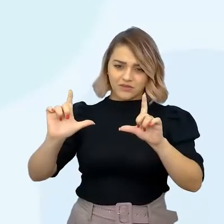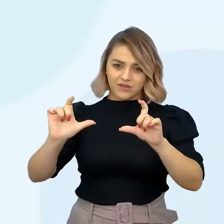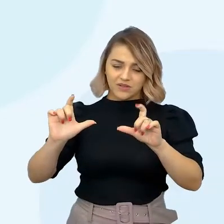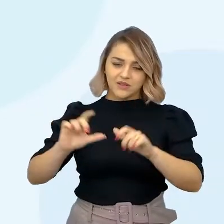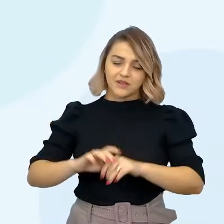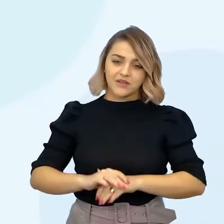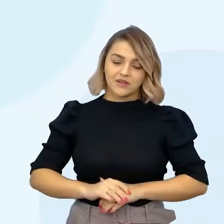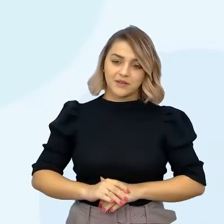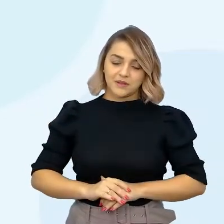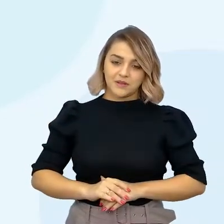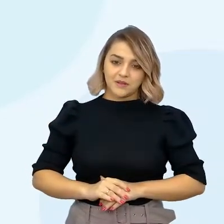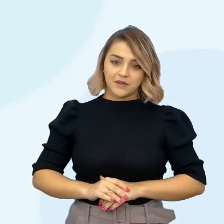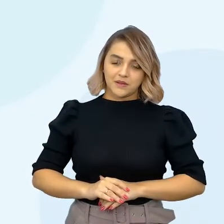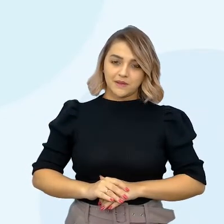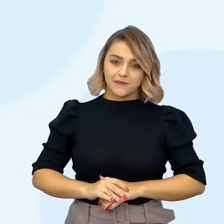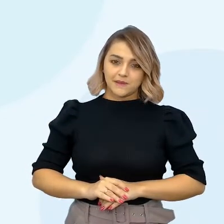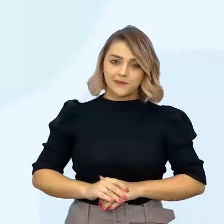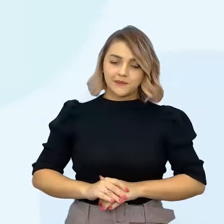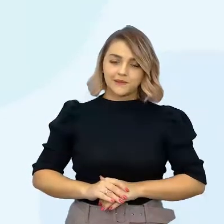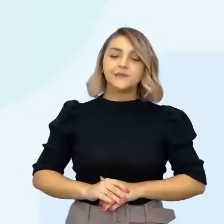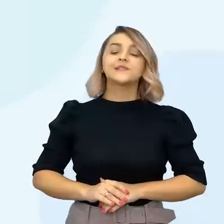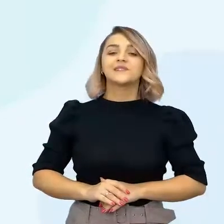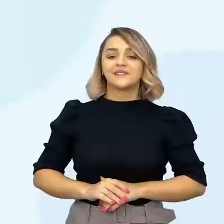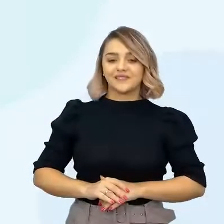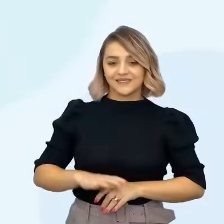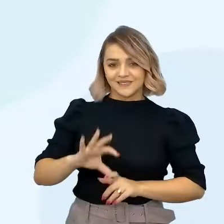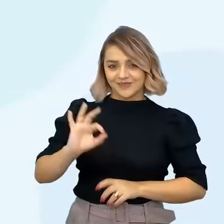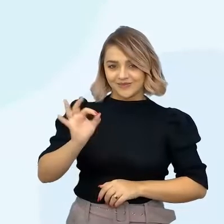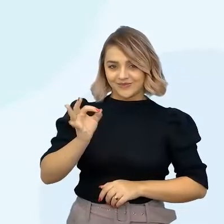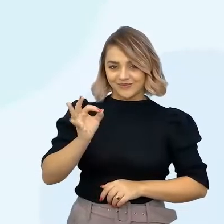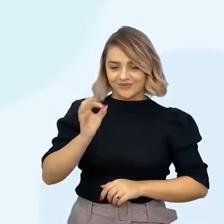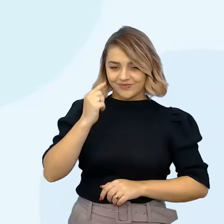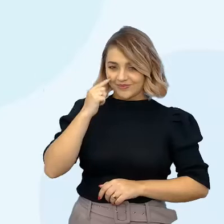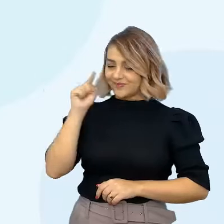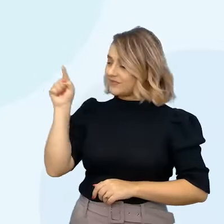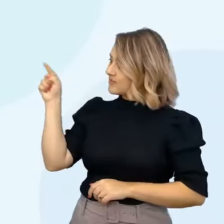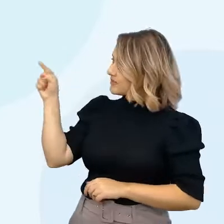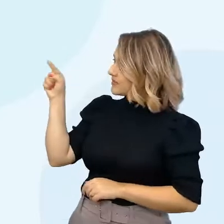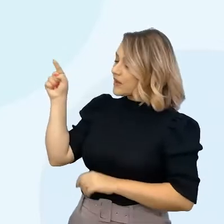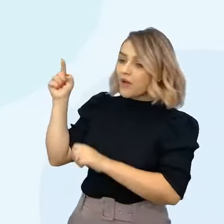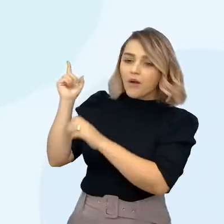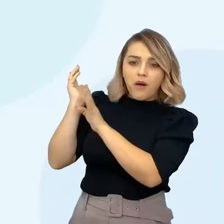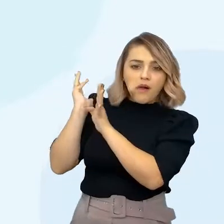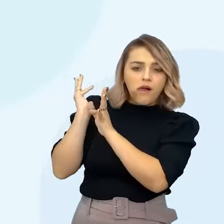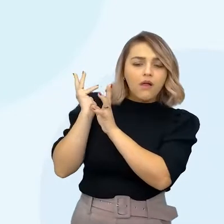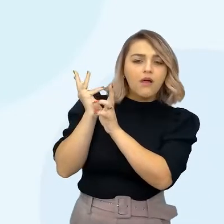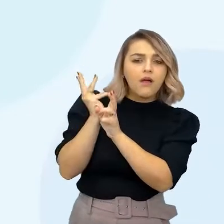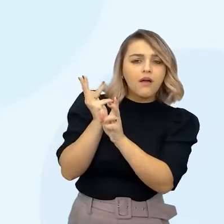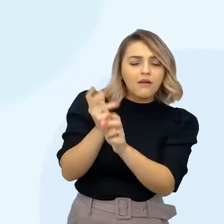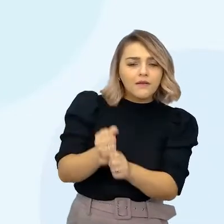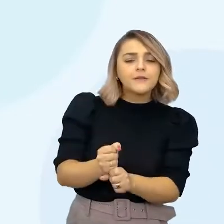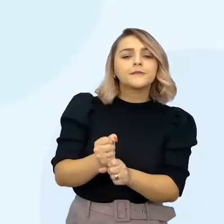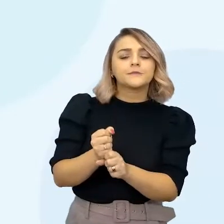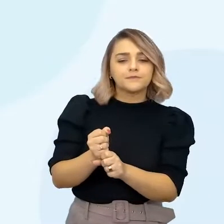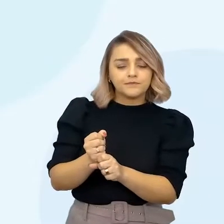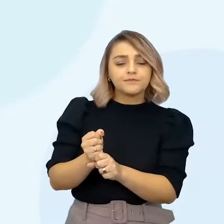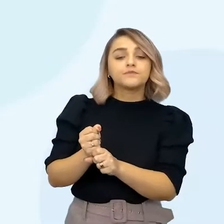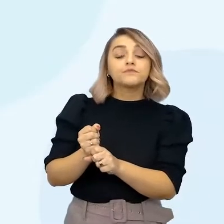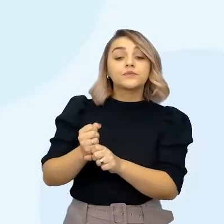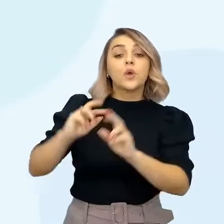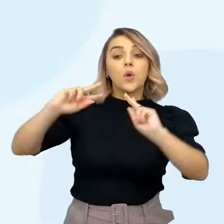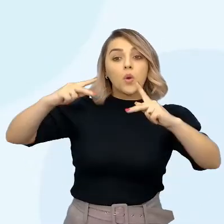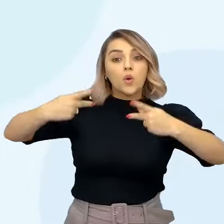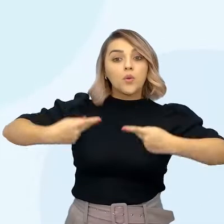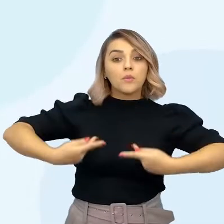Vamos lá para o anterior. Isso, tá aí, ó. Ao longo da história da humanidade, os seres